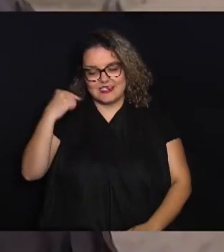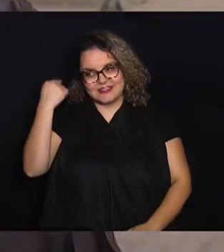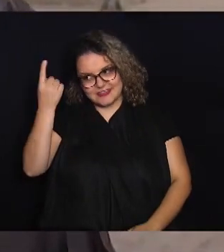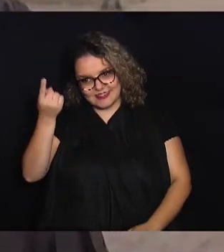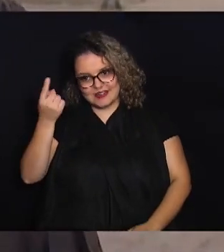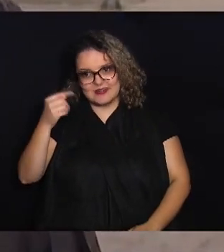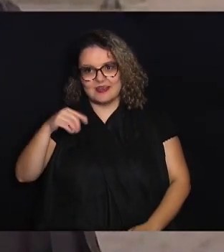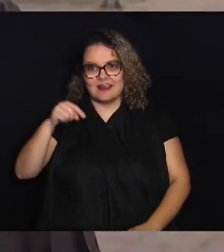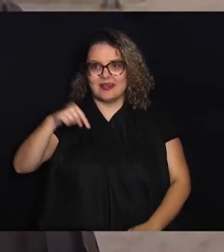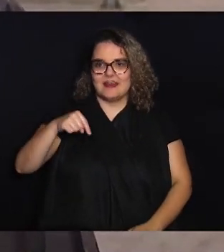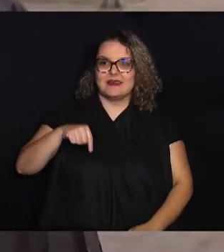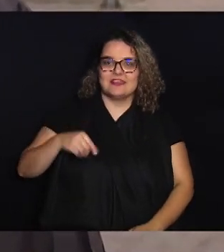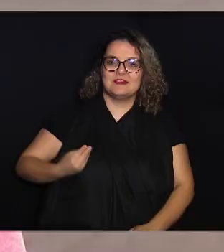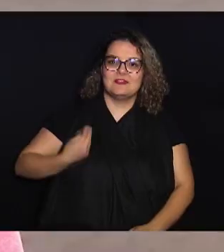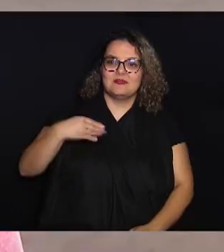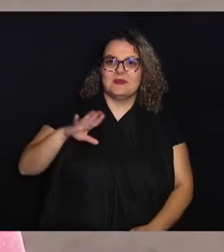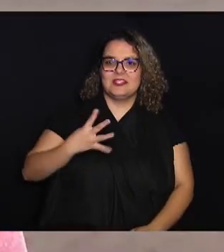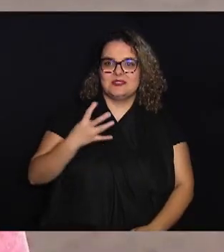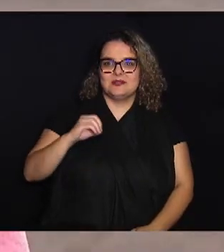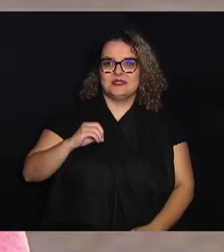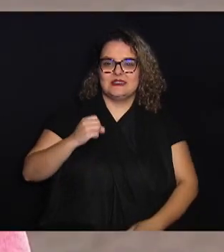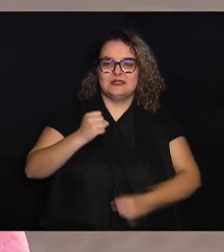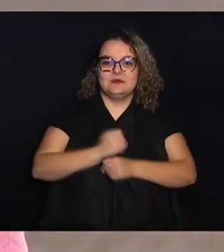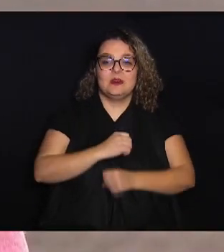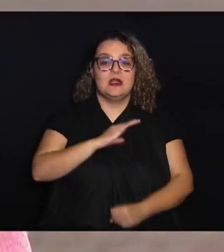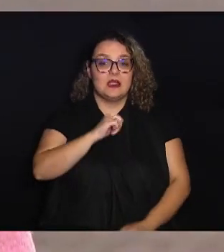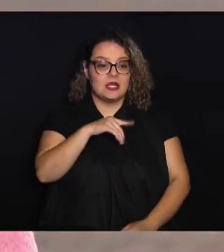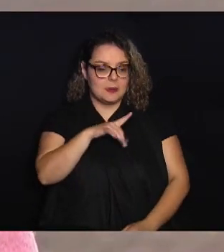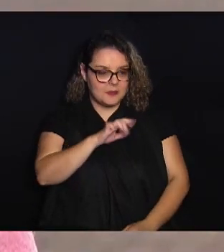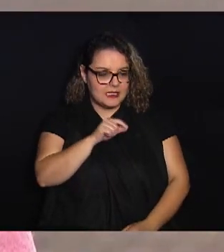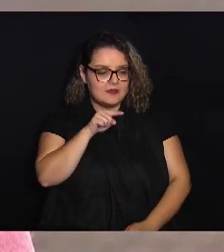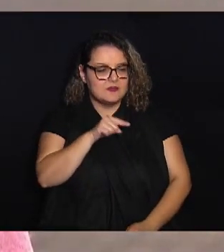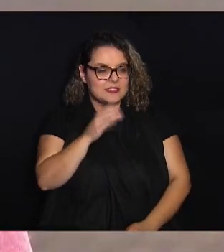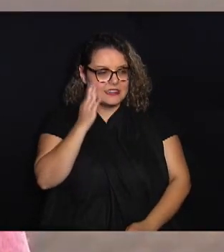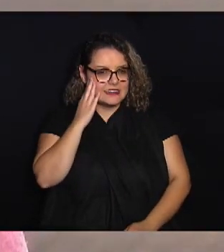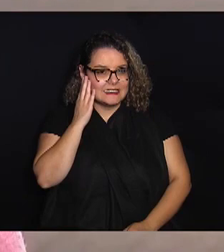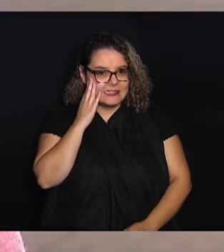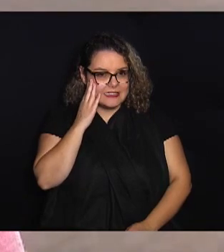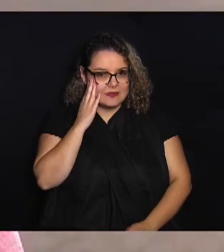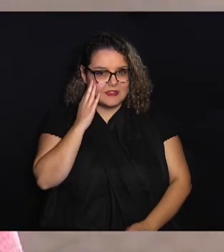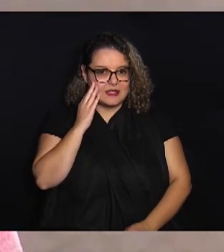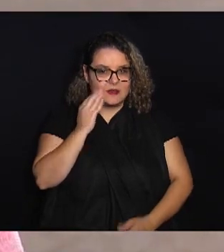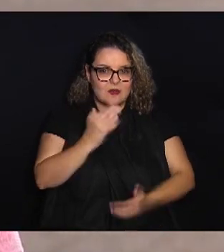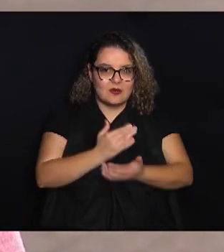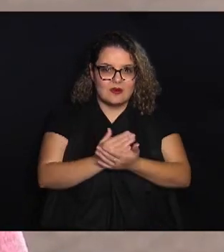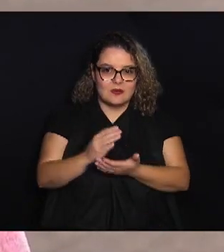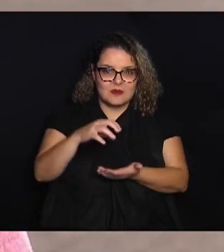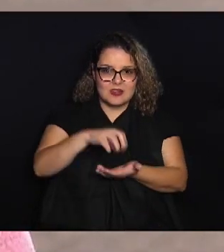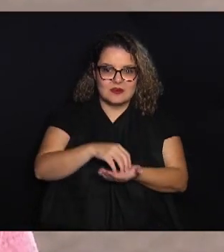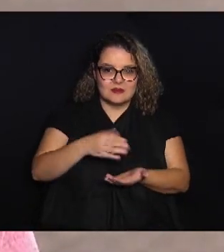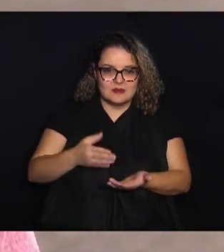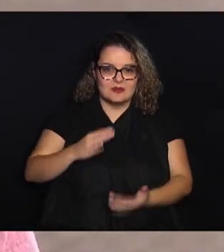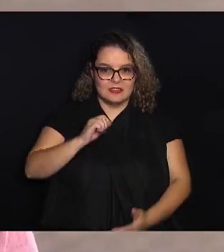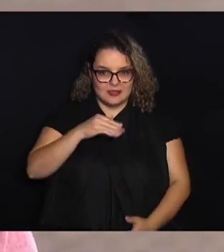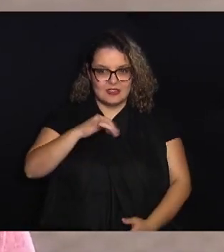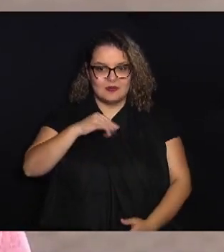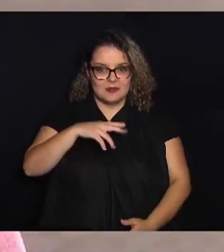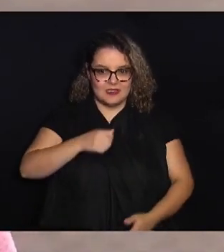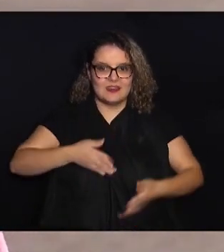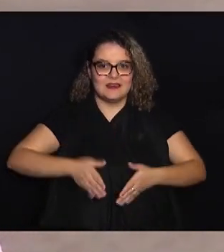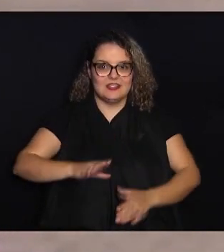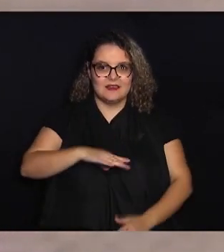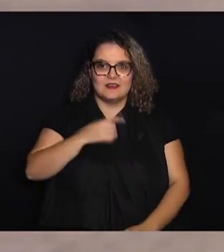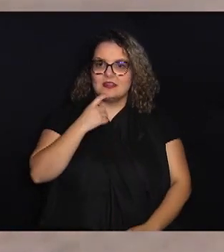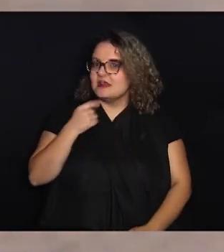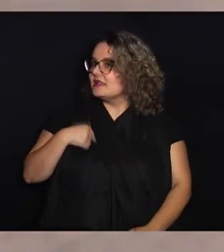mais de 40 anos em Campinas. Camila, você sabia que a cidade nasceu nesse pontinho? Camila é campineira mesmo, né? Sou campineira,